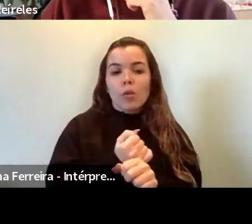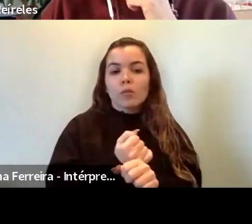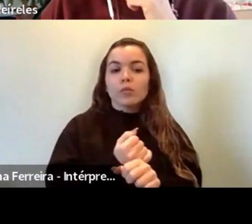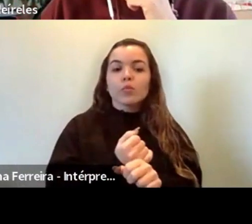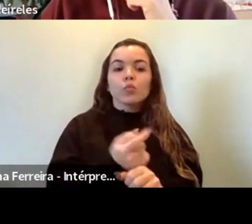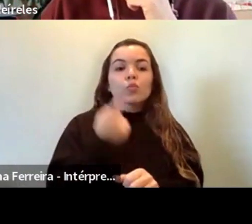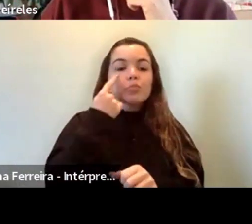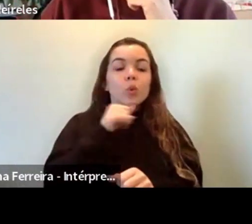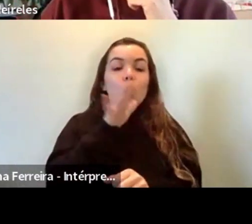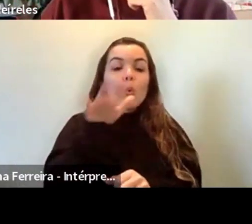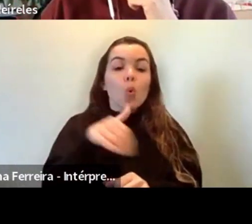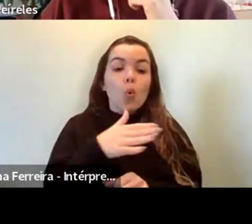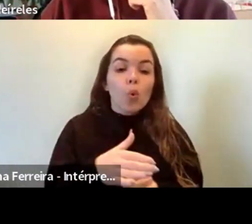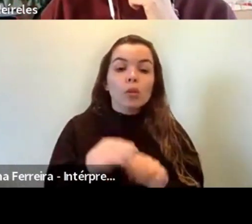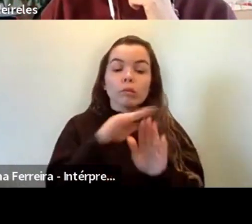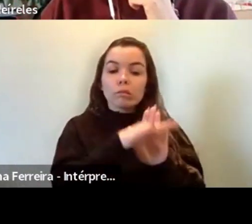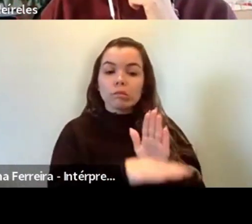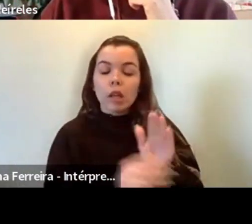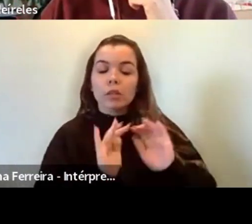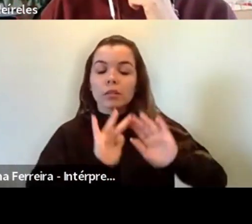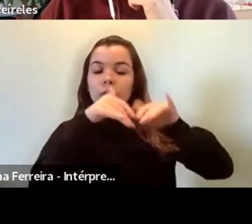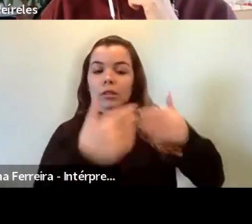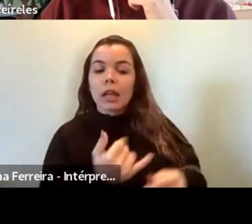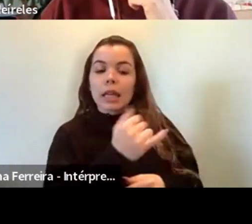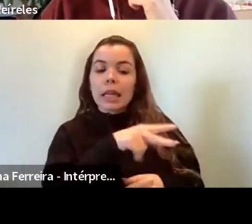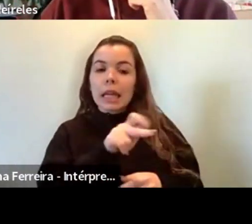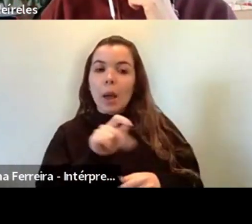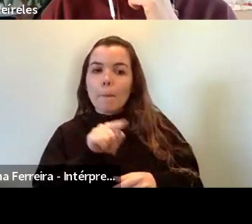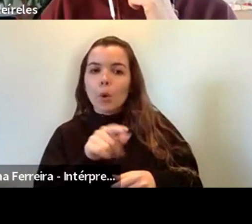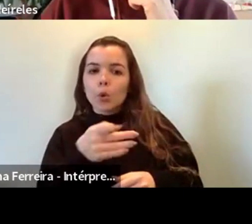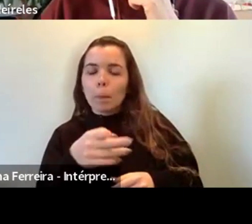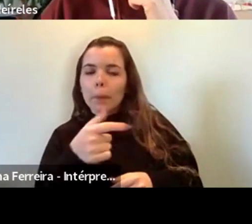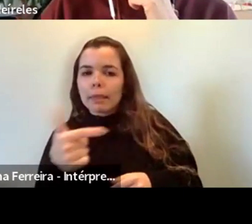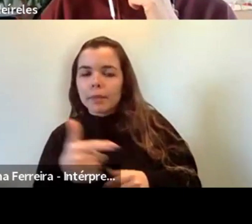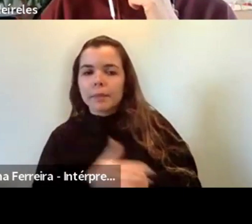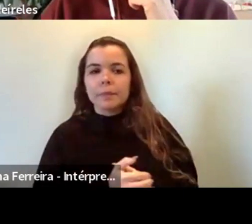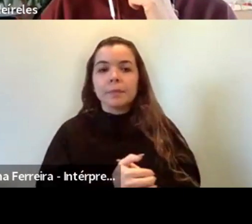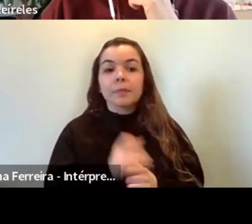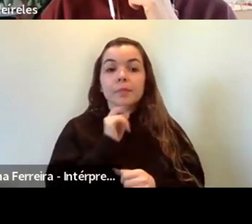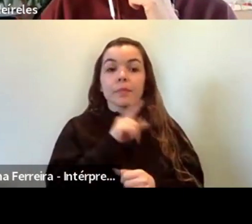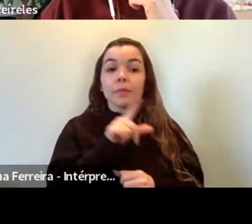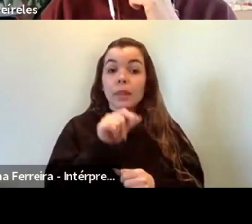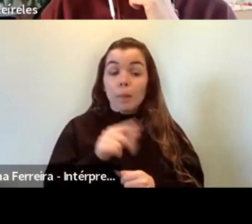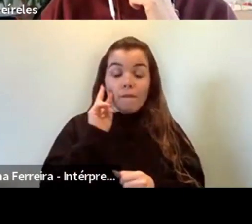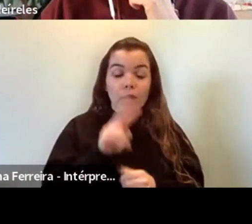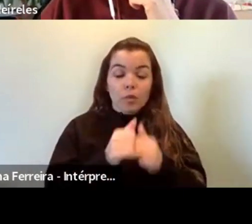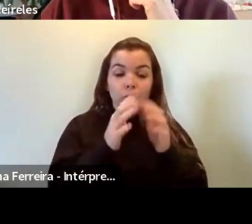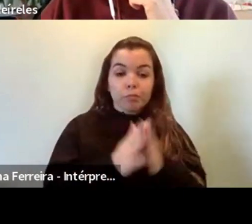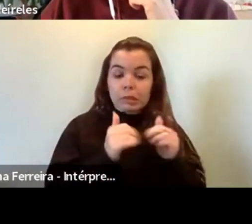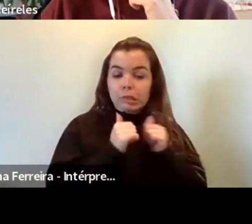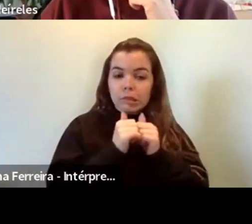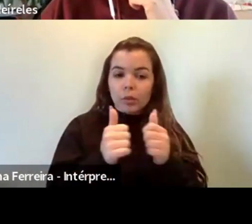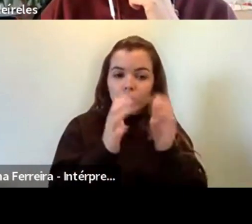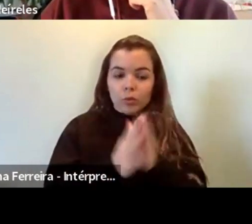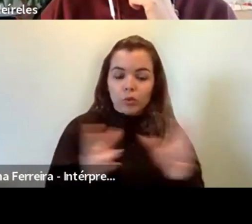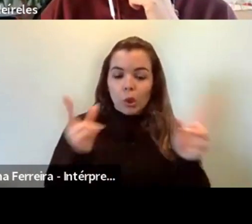consultando o catálogo disponível no site do INA em ina.pt. Pode ainda consultar e acompanhar todas as novidades e